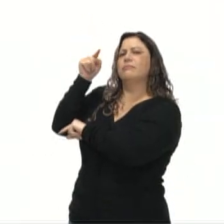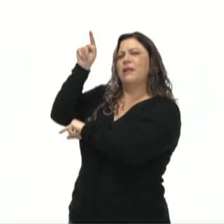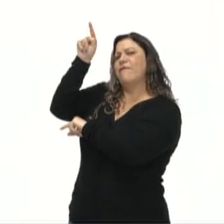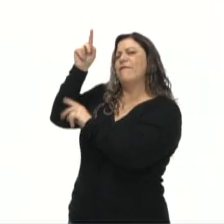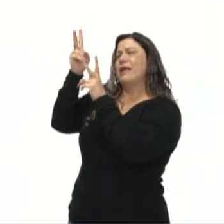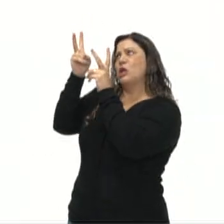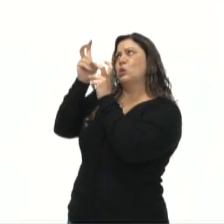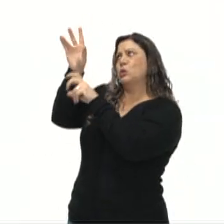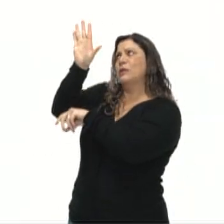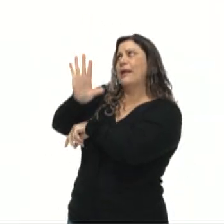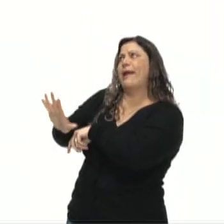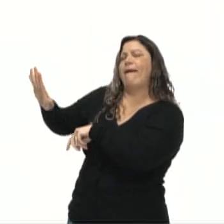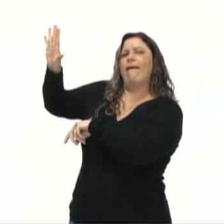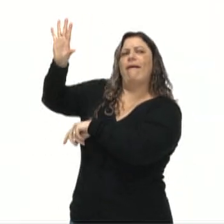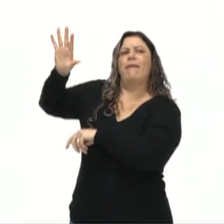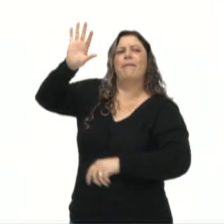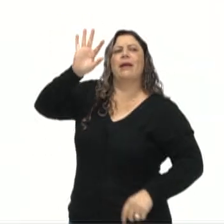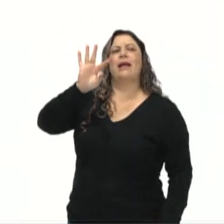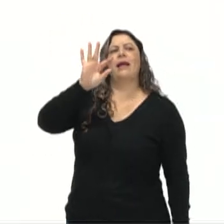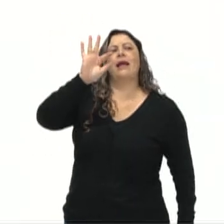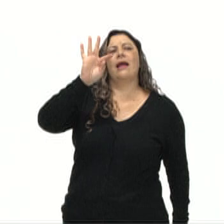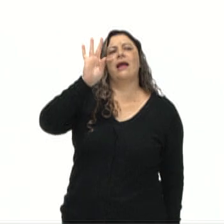Então aqui a gente tem os Tuá,